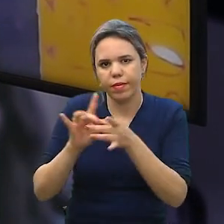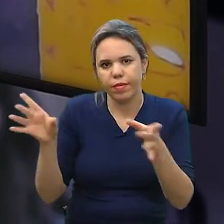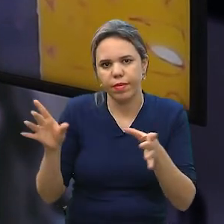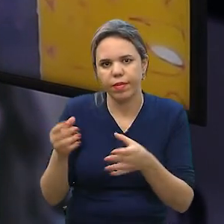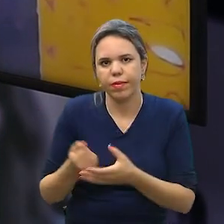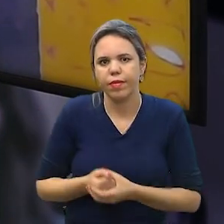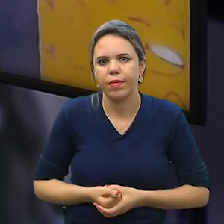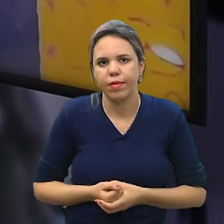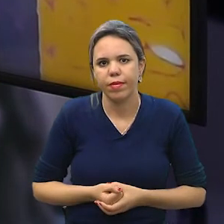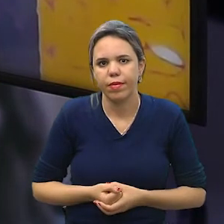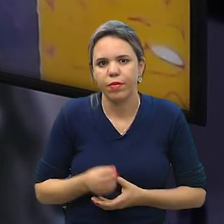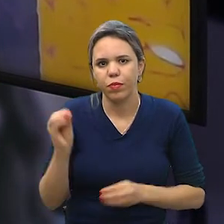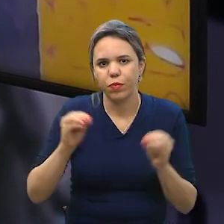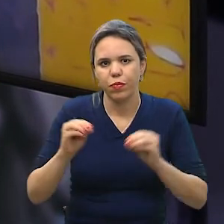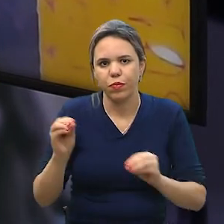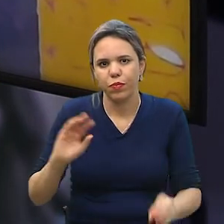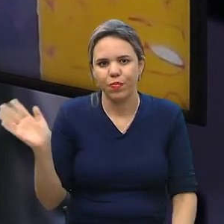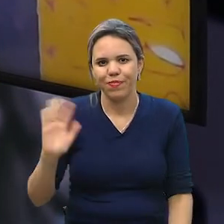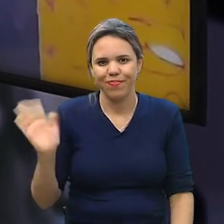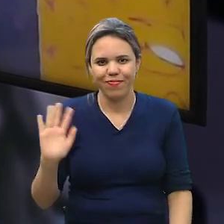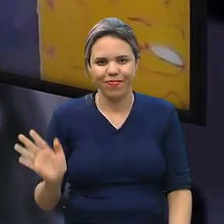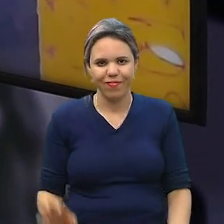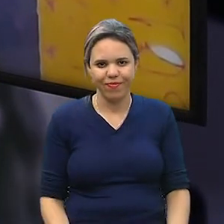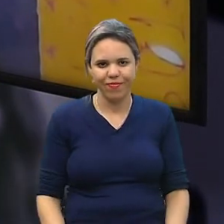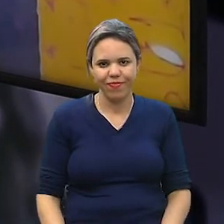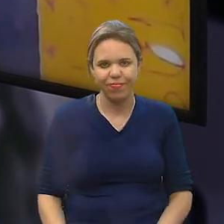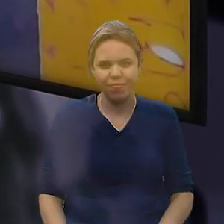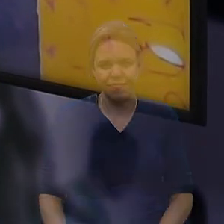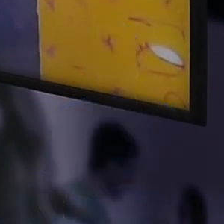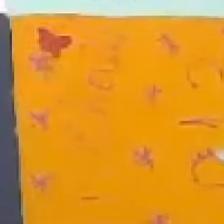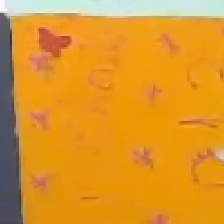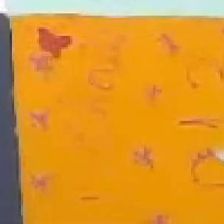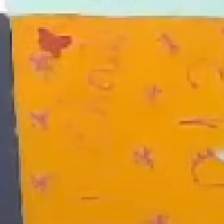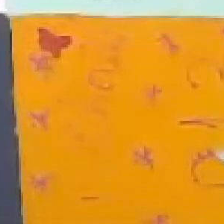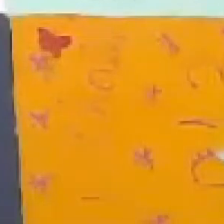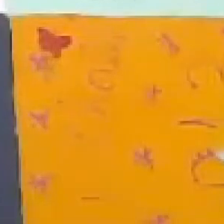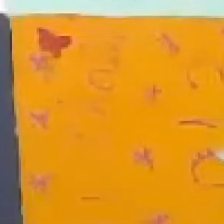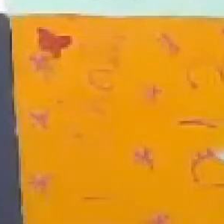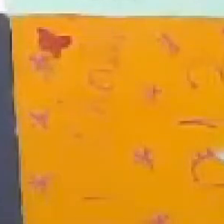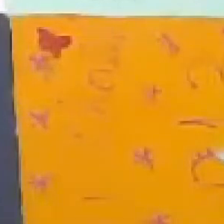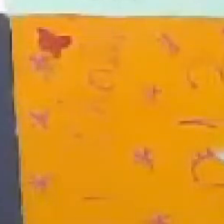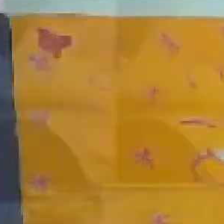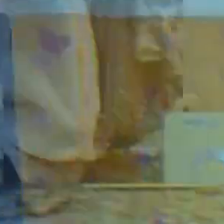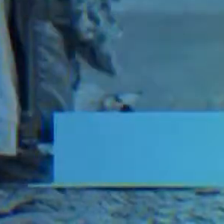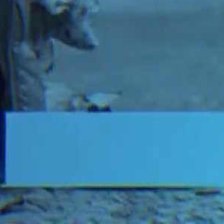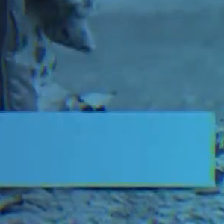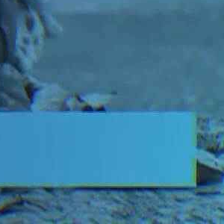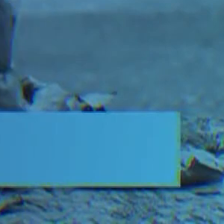para te ouvir. Um beijo e até a próxima. Tchau. Tchau, tchau.